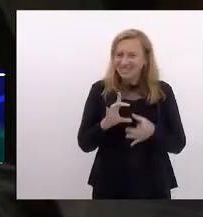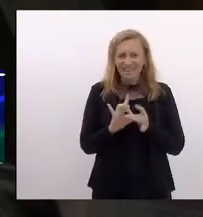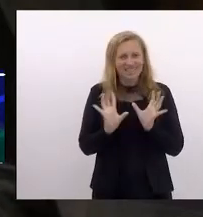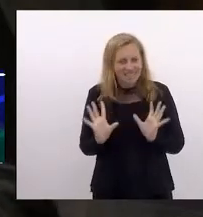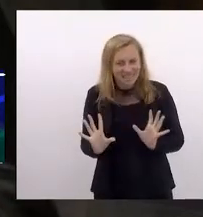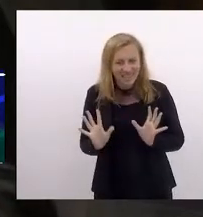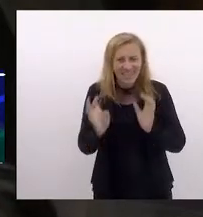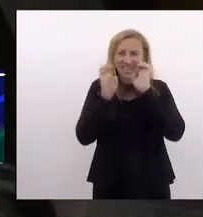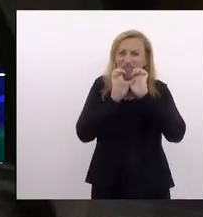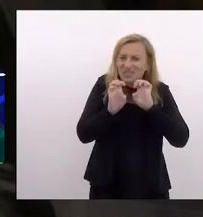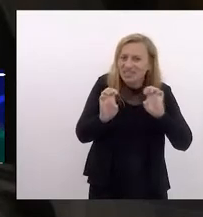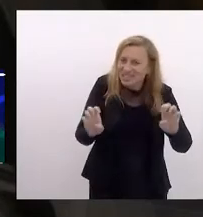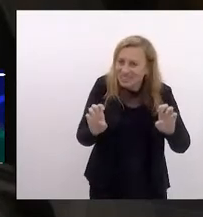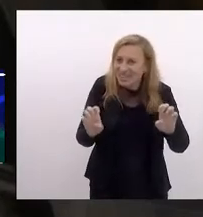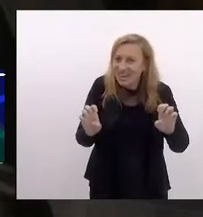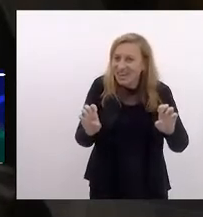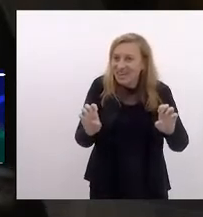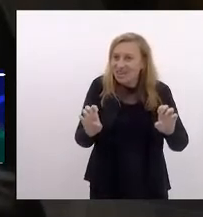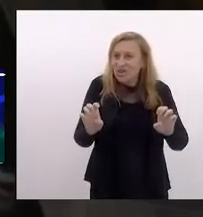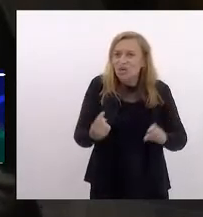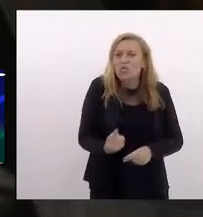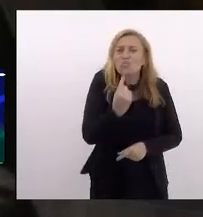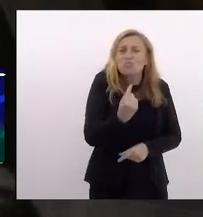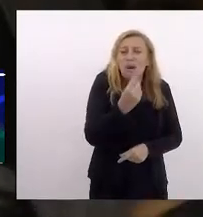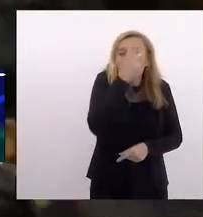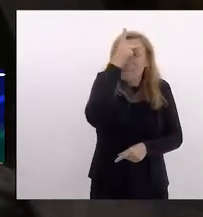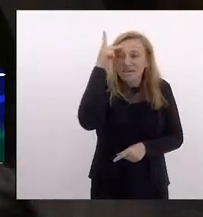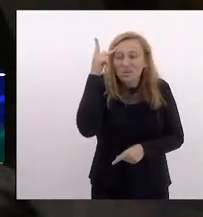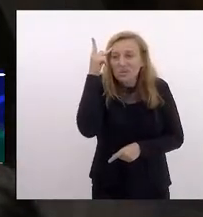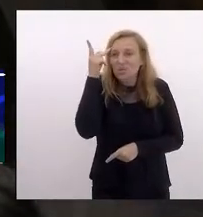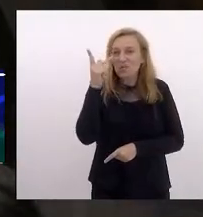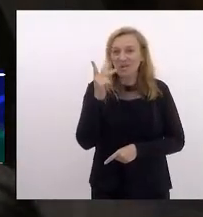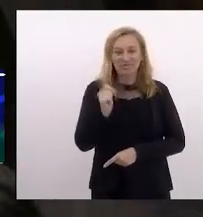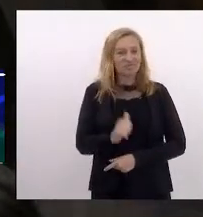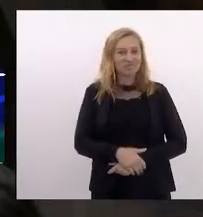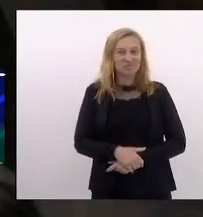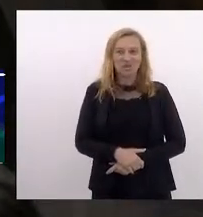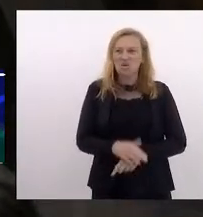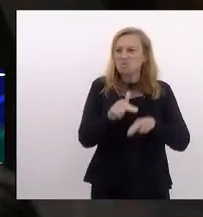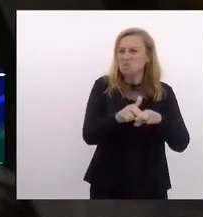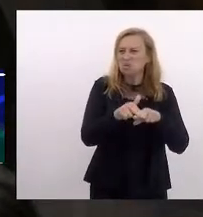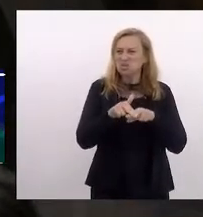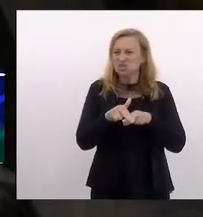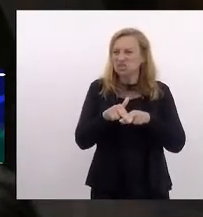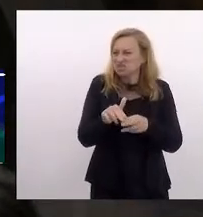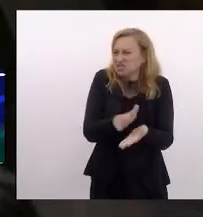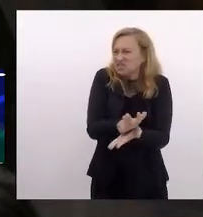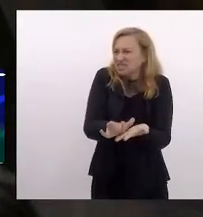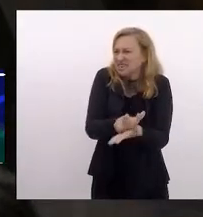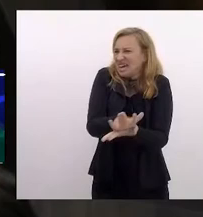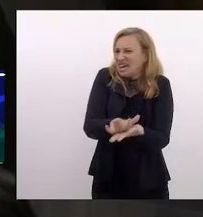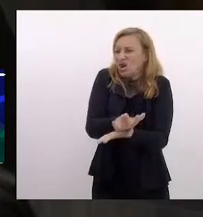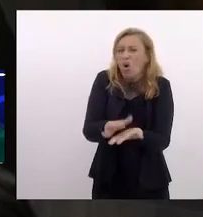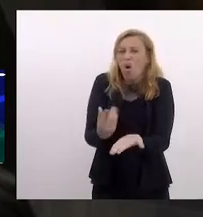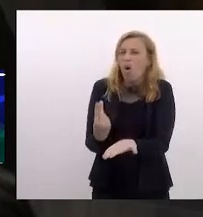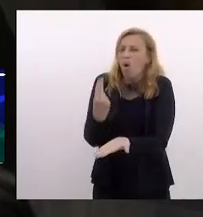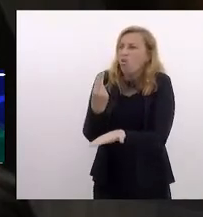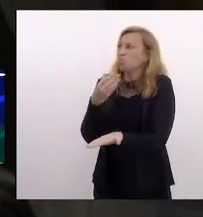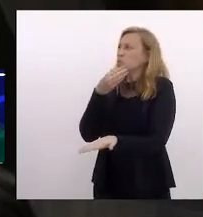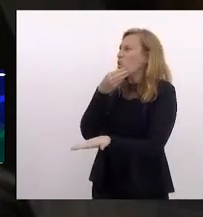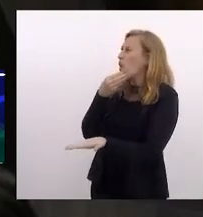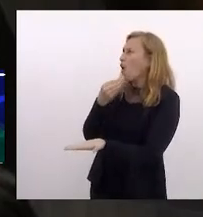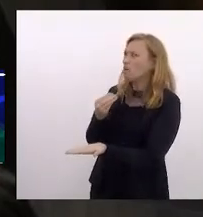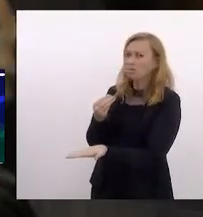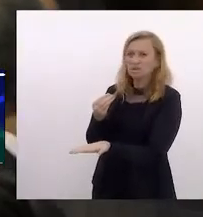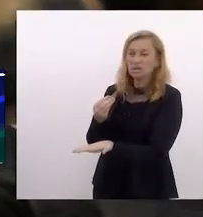de evangelizar uma pessoa sequer por causa de nada nem de um homem e